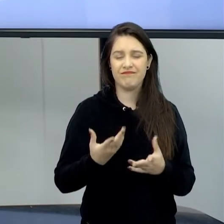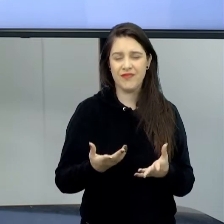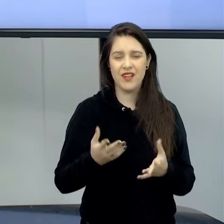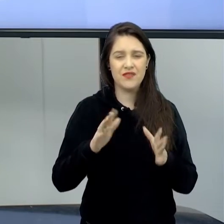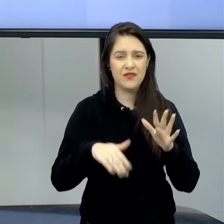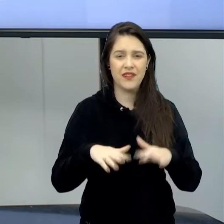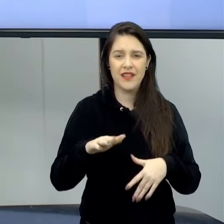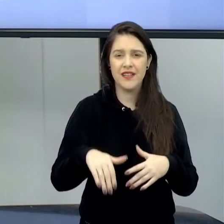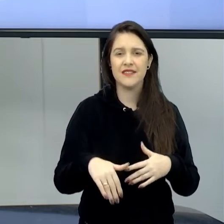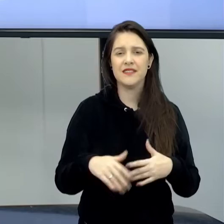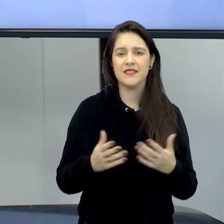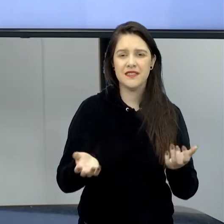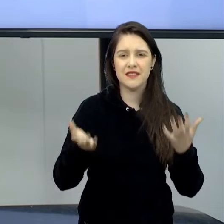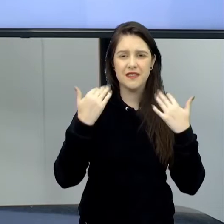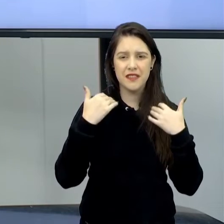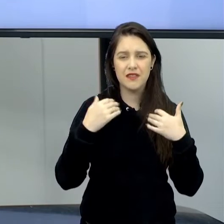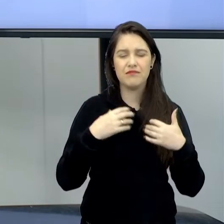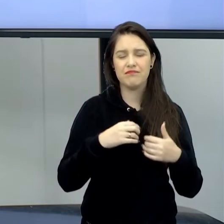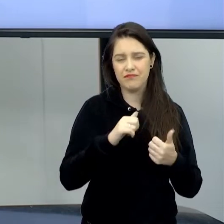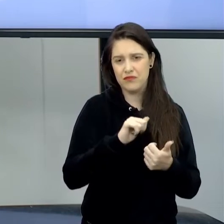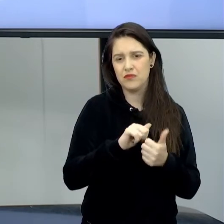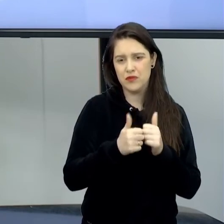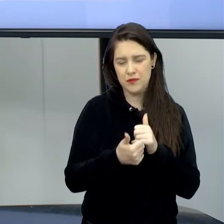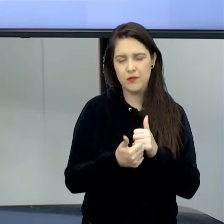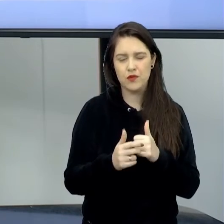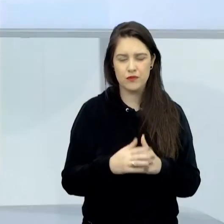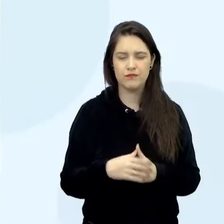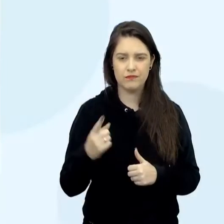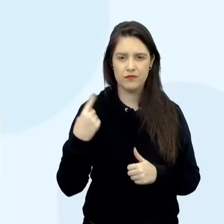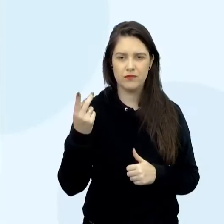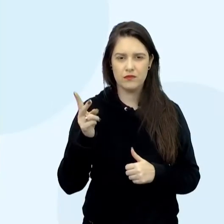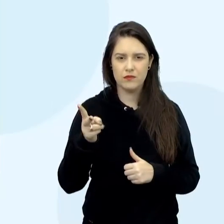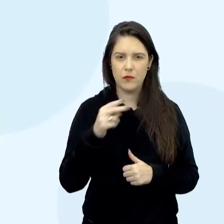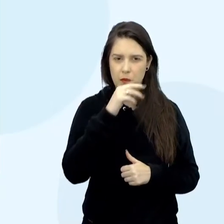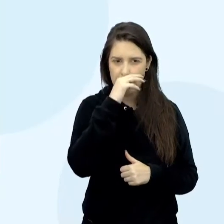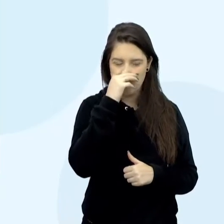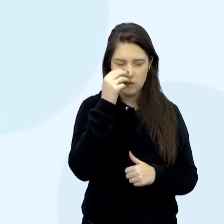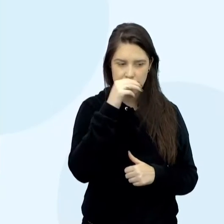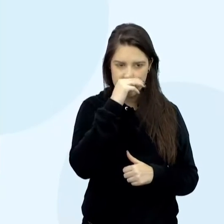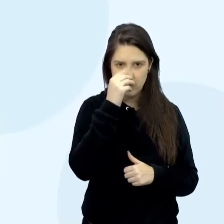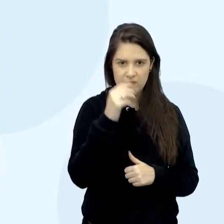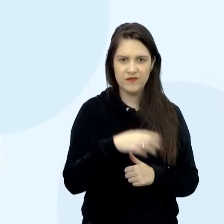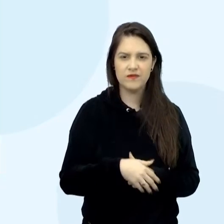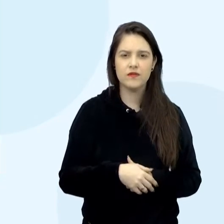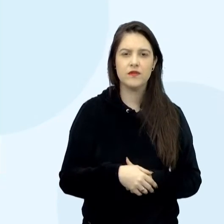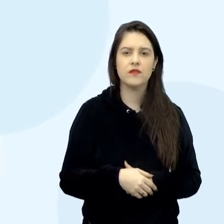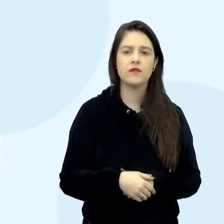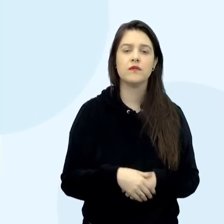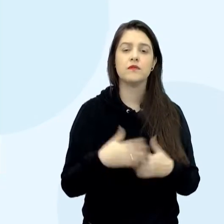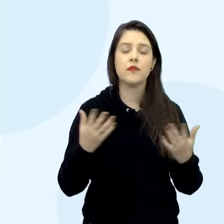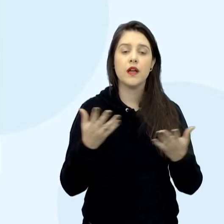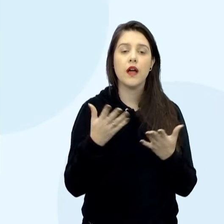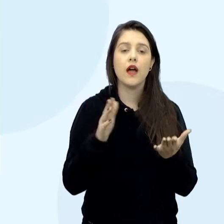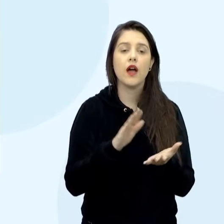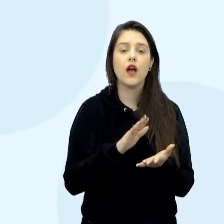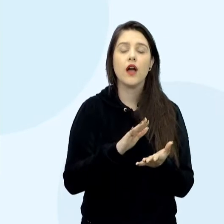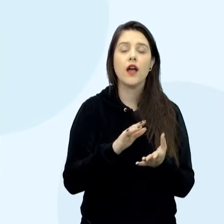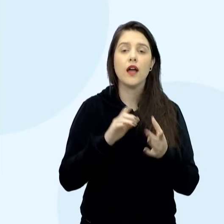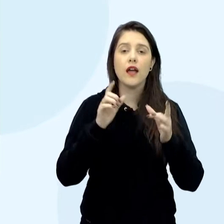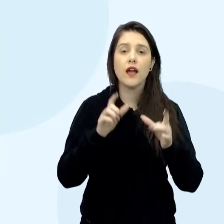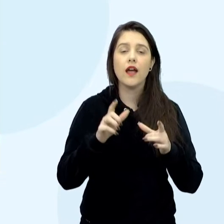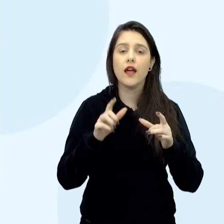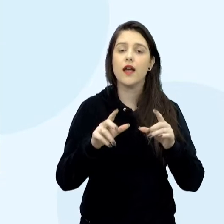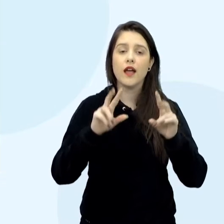né, no que tange ao mundo do esporte. Então, continuando aqui, Daniel Alves, a gente vai entrar aí então com um